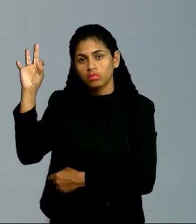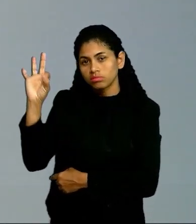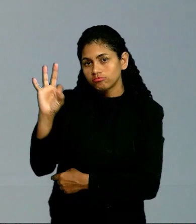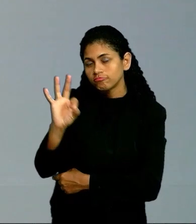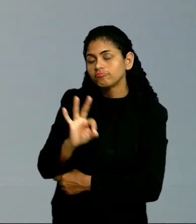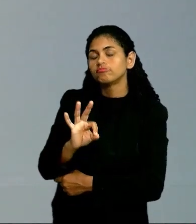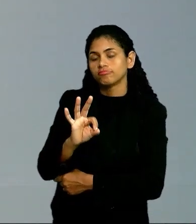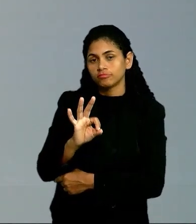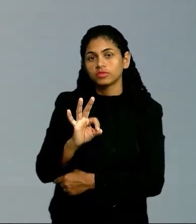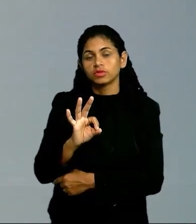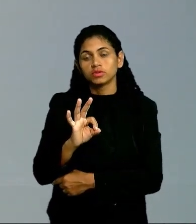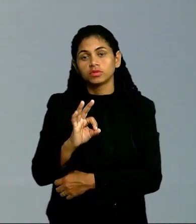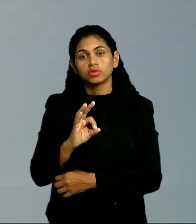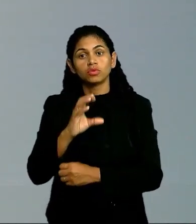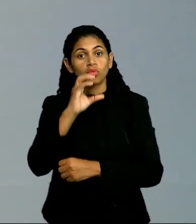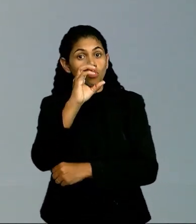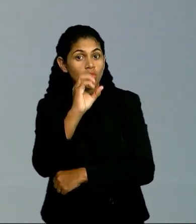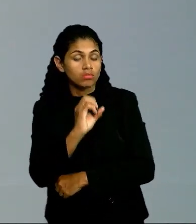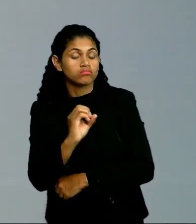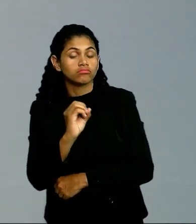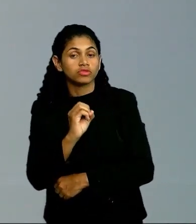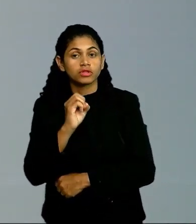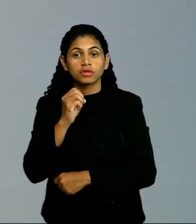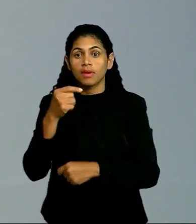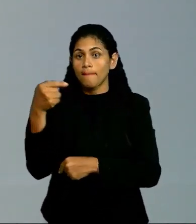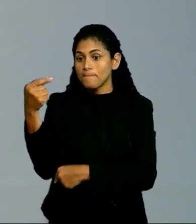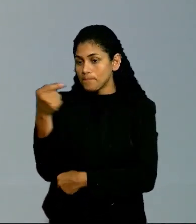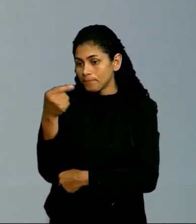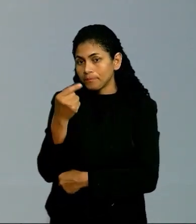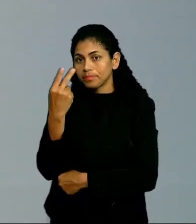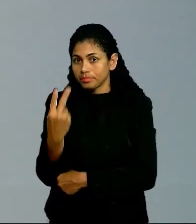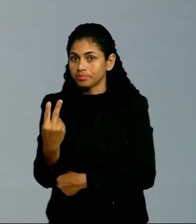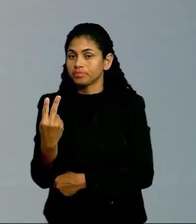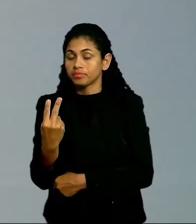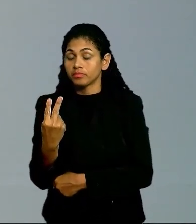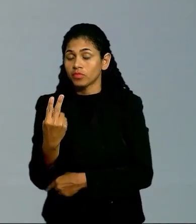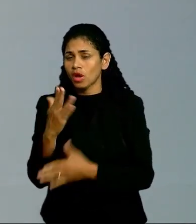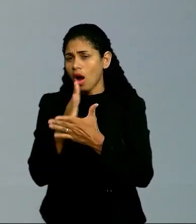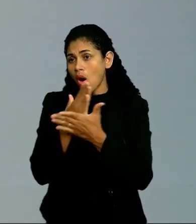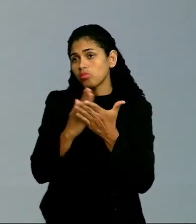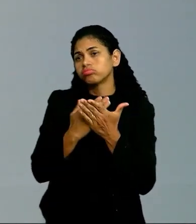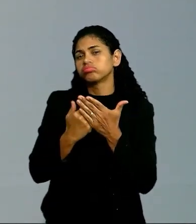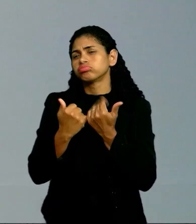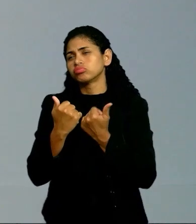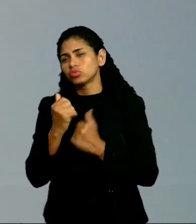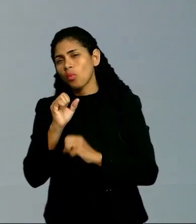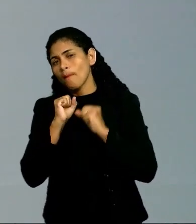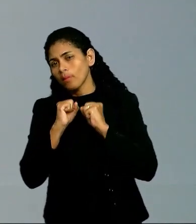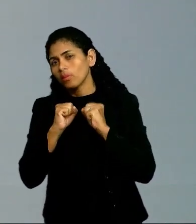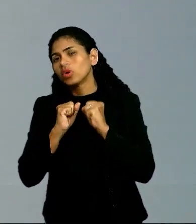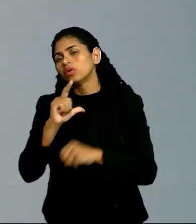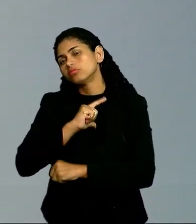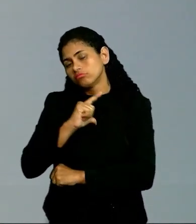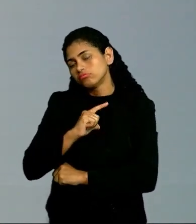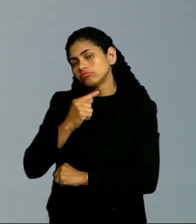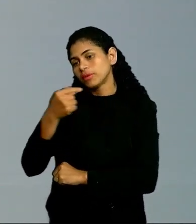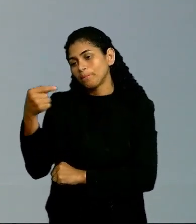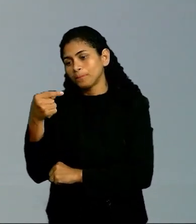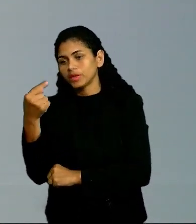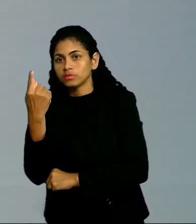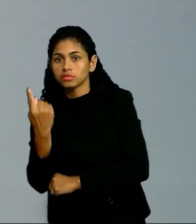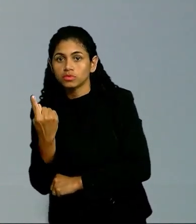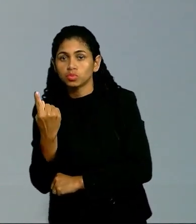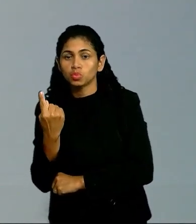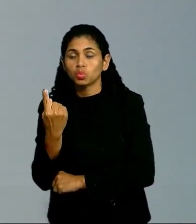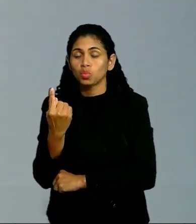NOx menos 2. Em alguns casos especiais, ele pode ter NOx menos 1 ou NOx menos meio, dependendo se nós estamos